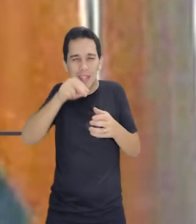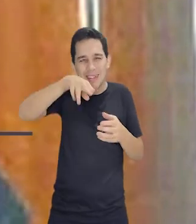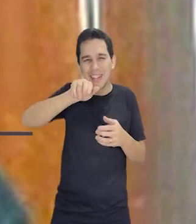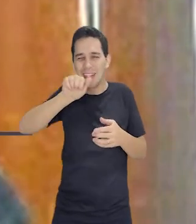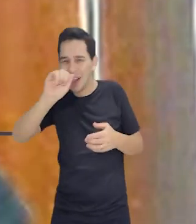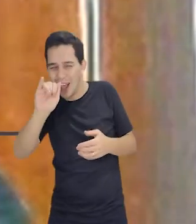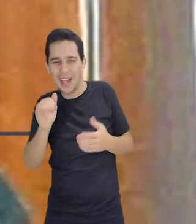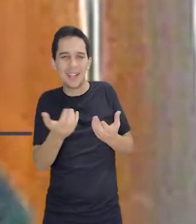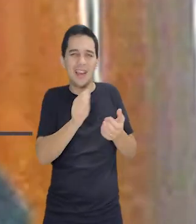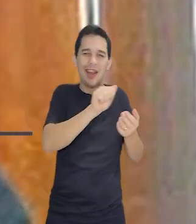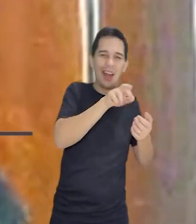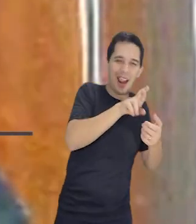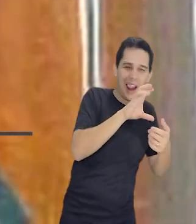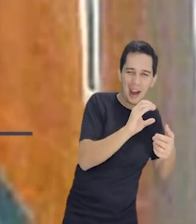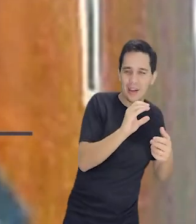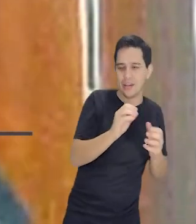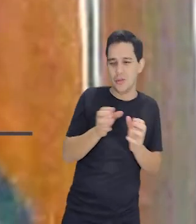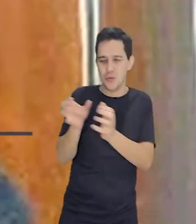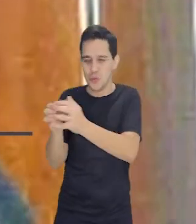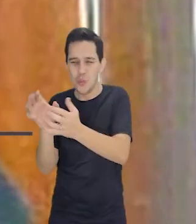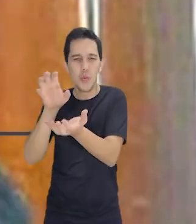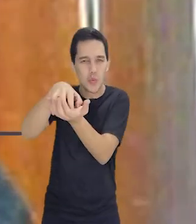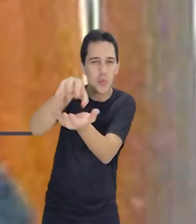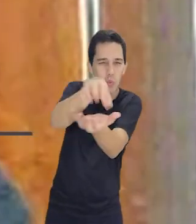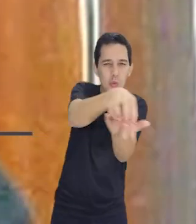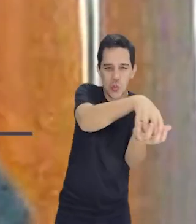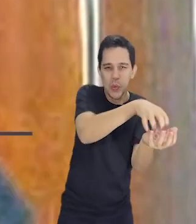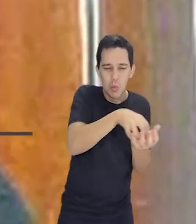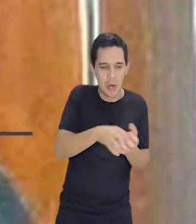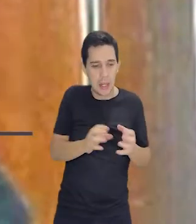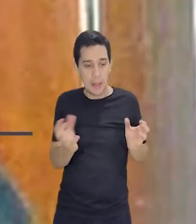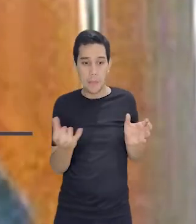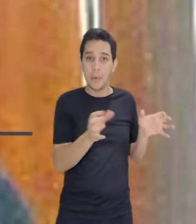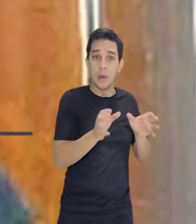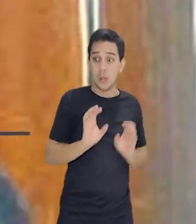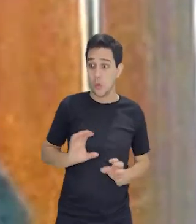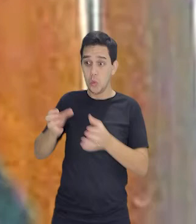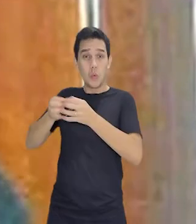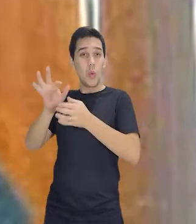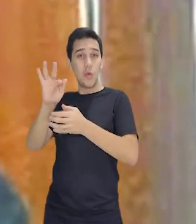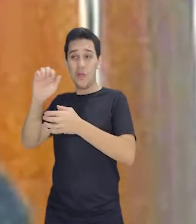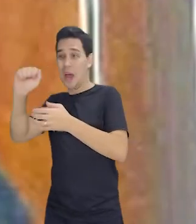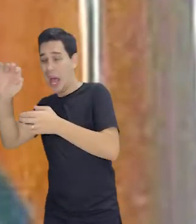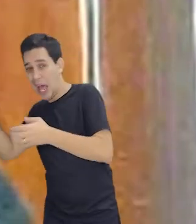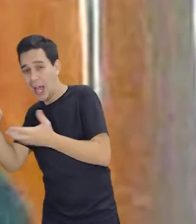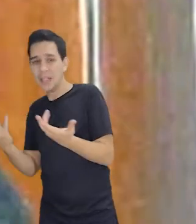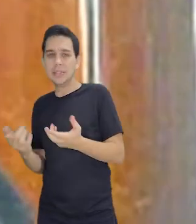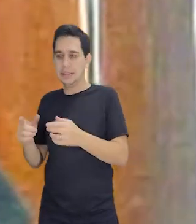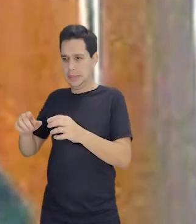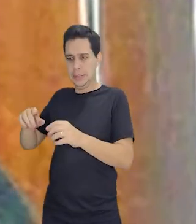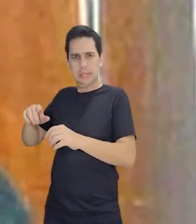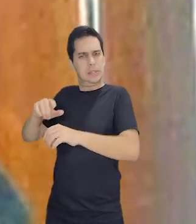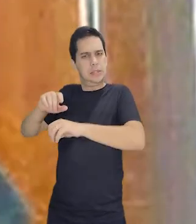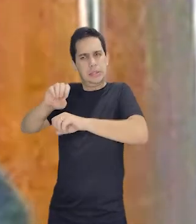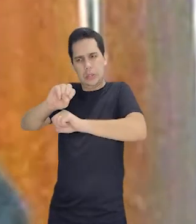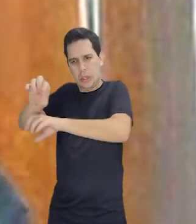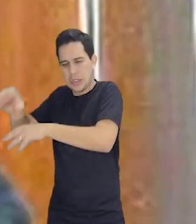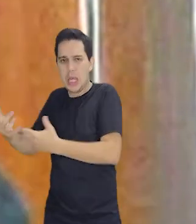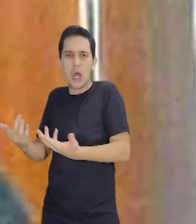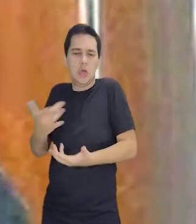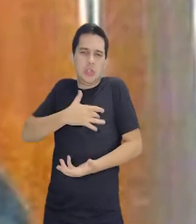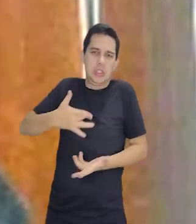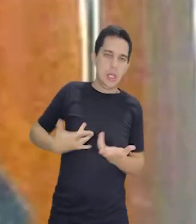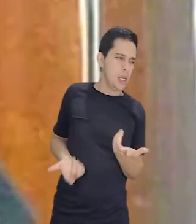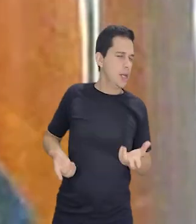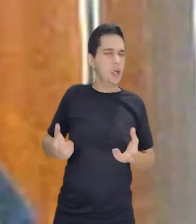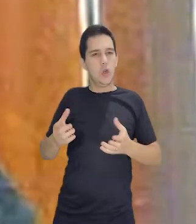da Originária Civil, representantes das duas forças-tarefas da Covid, Saúde e Educação, coordenador-geral do Grupo de